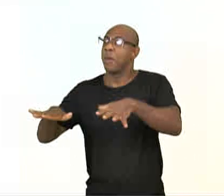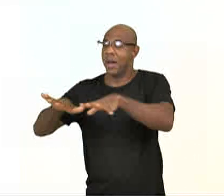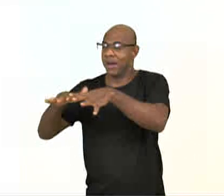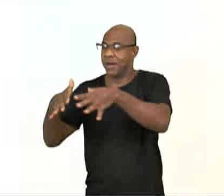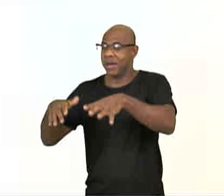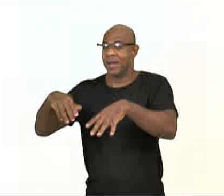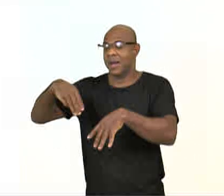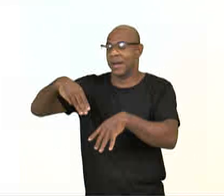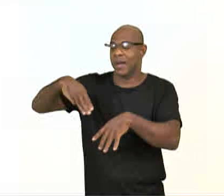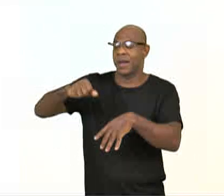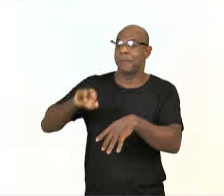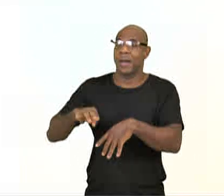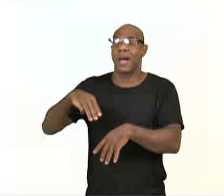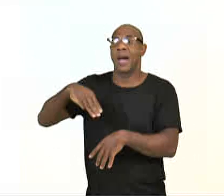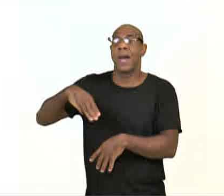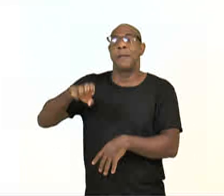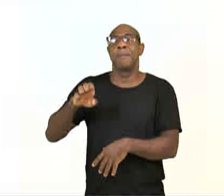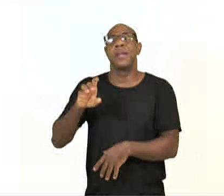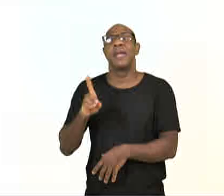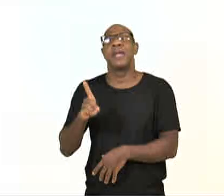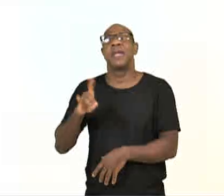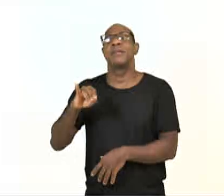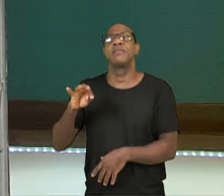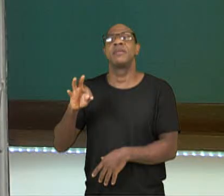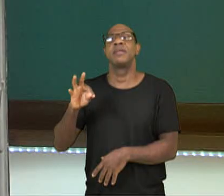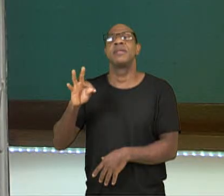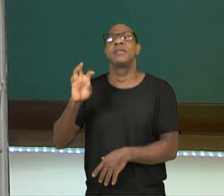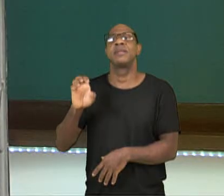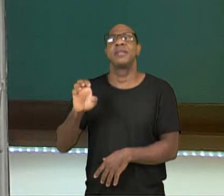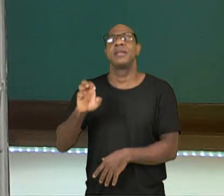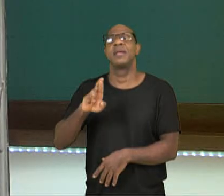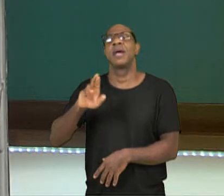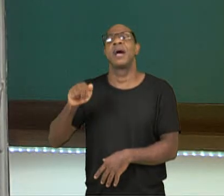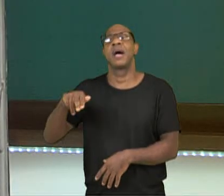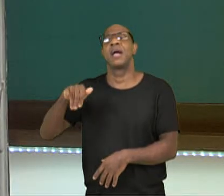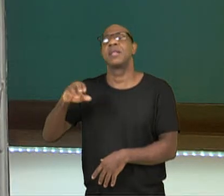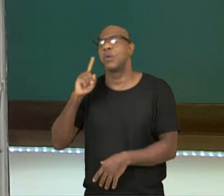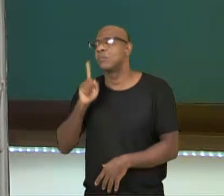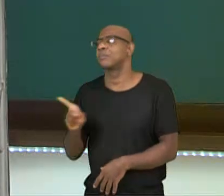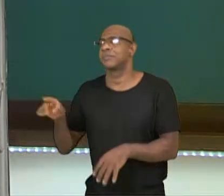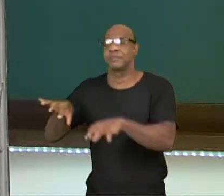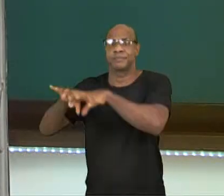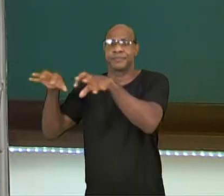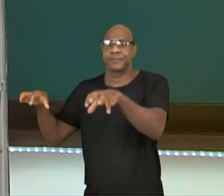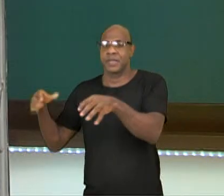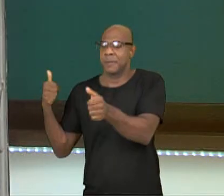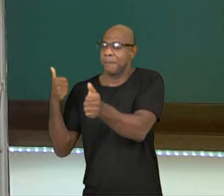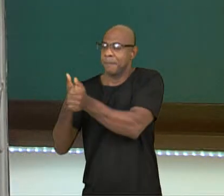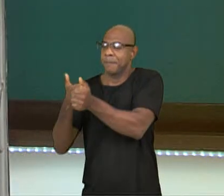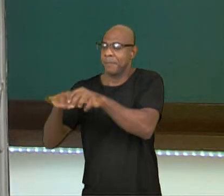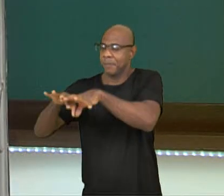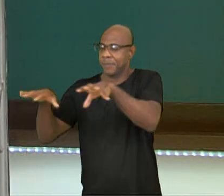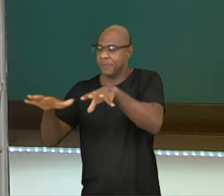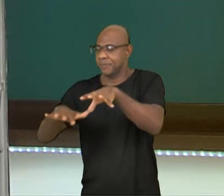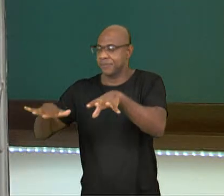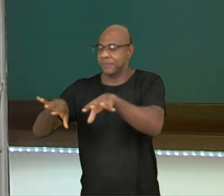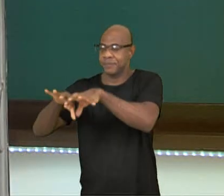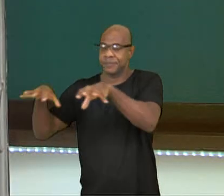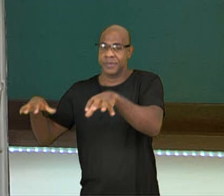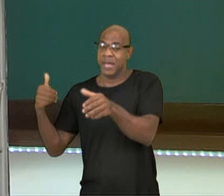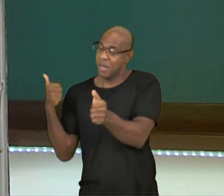África. Tem que saber isso, gente. Parte geográfica, o que separa. Por isso tem ali tão próximo. O que separa é um